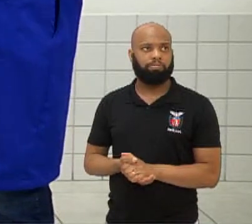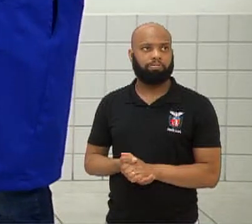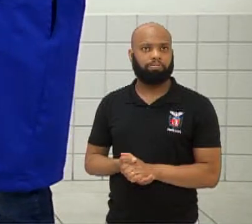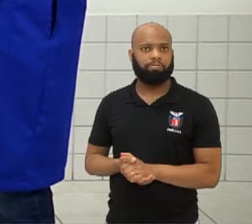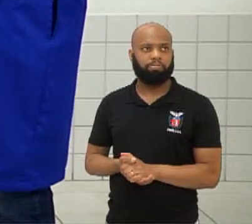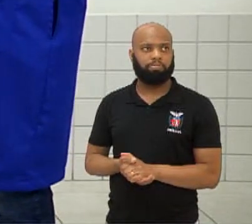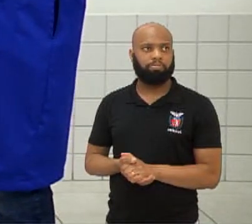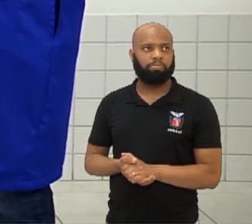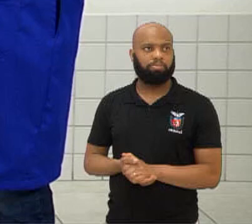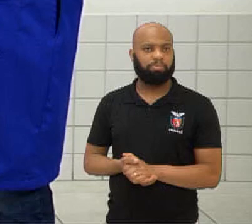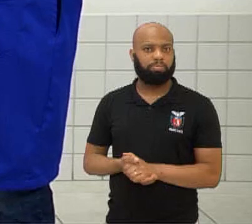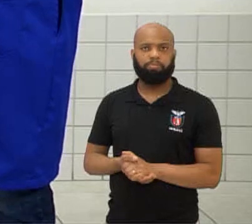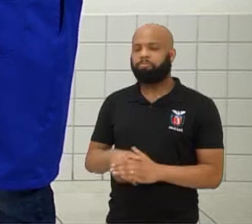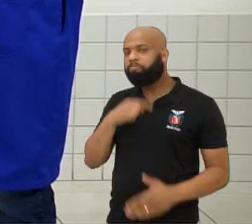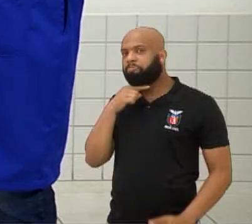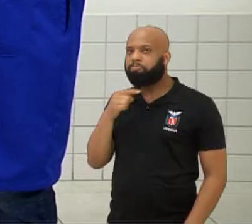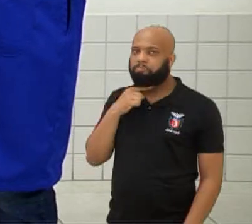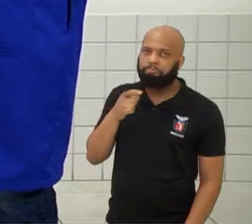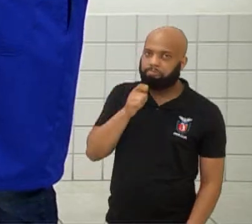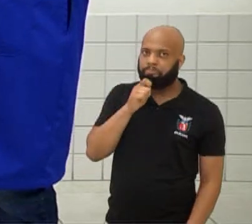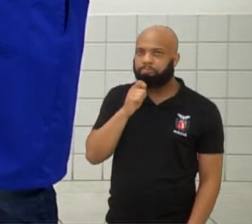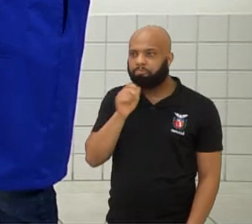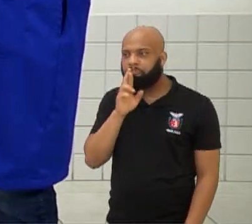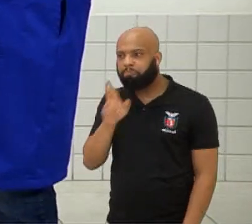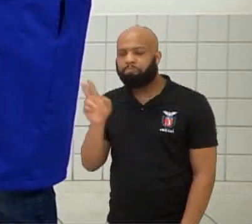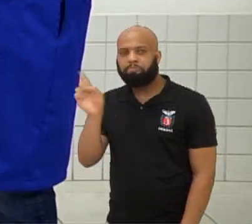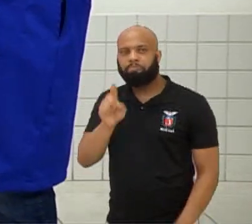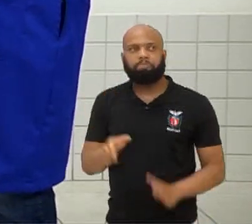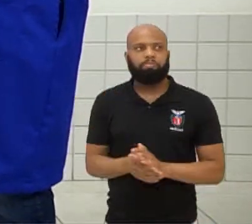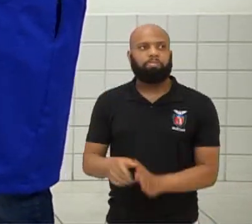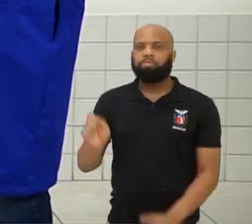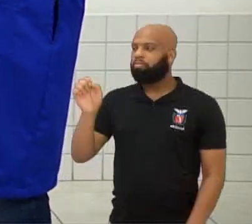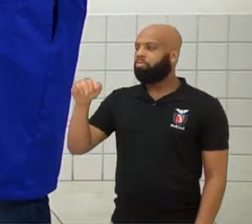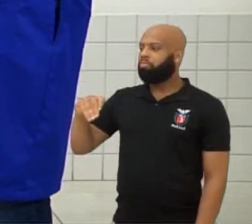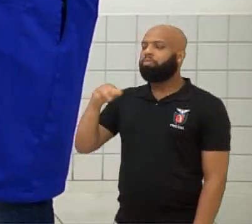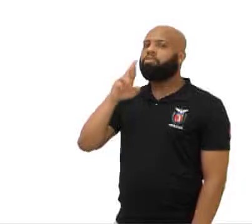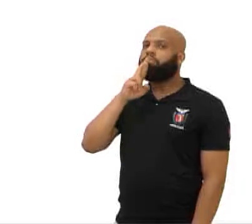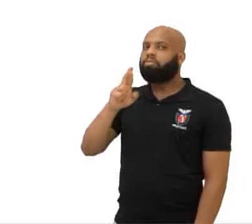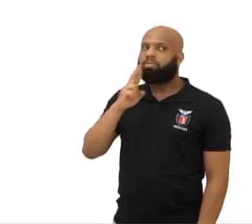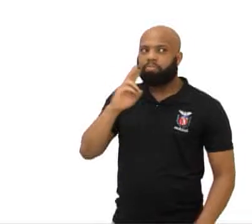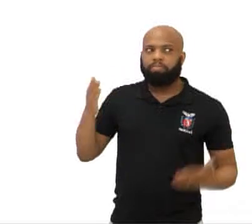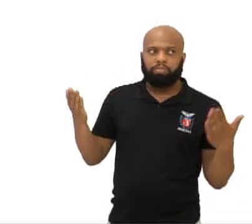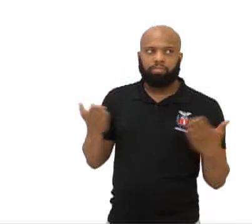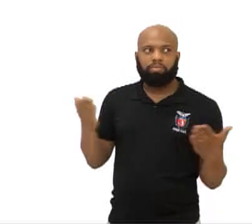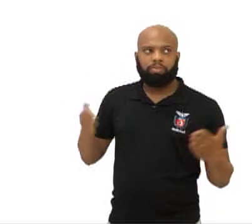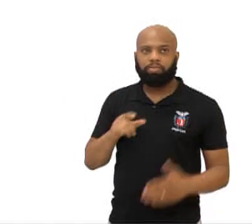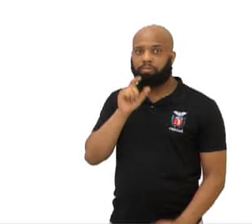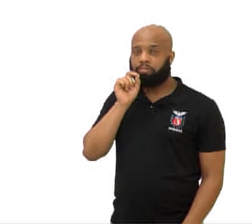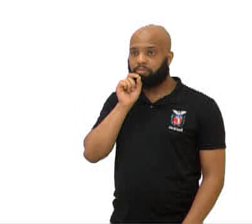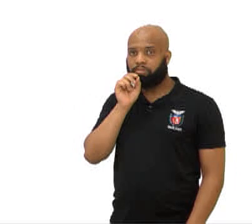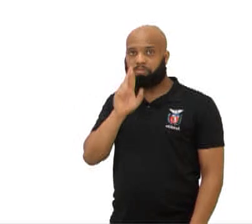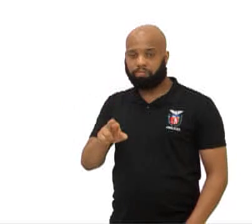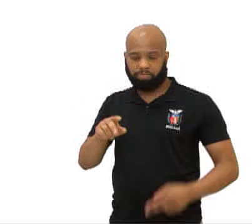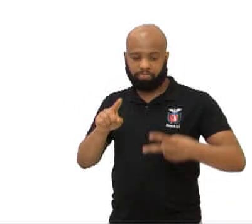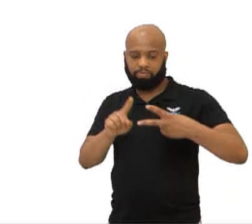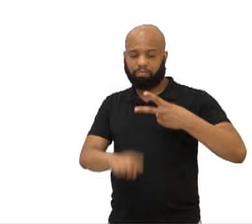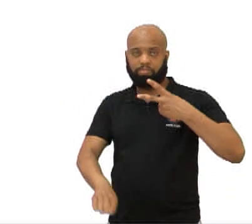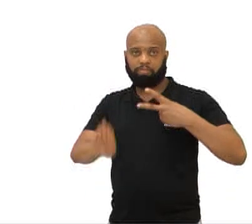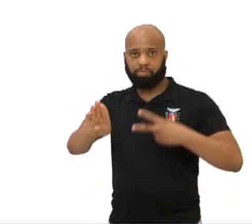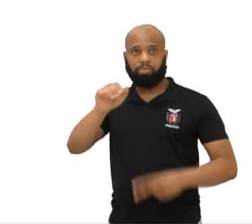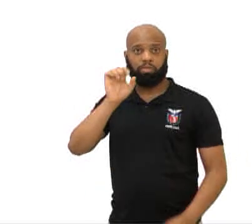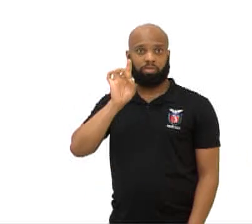Acho que acabou não carregando aqui. Tá? Então, quem assinalou aqui, pessoal, a alternativa B, apenas